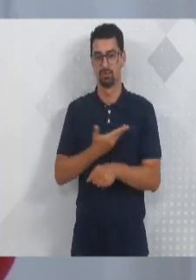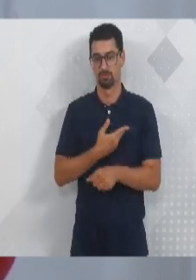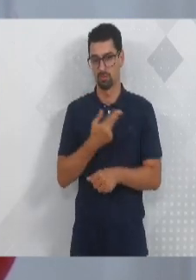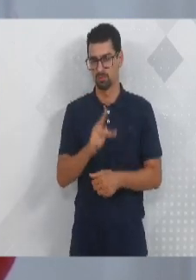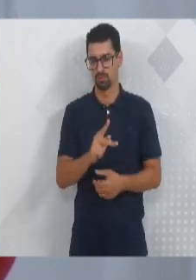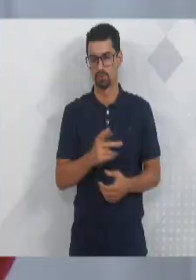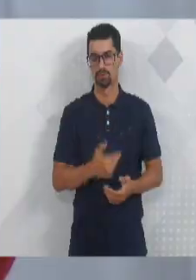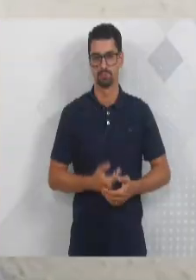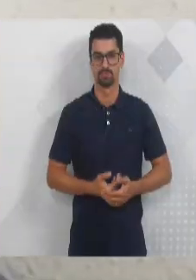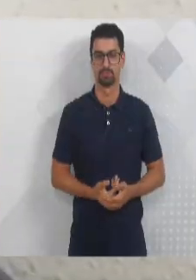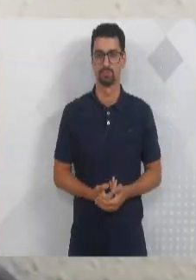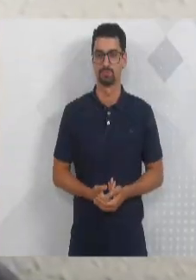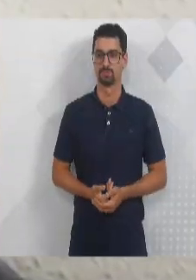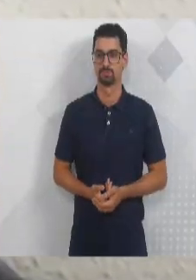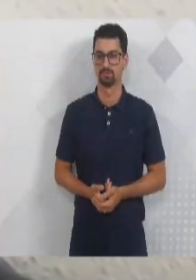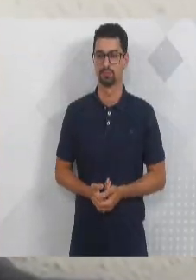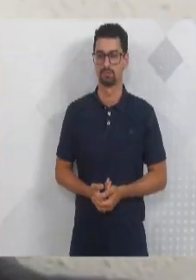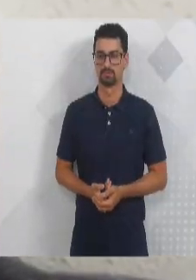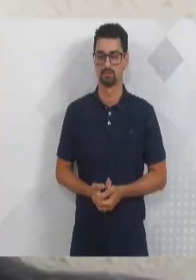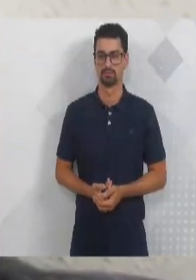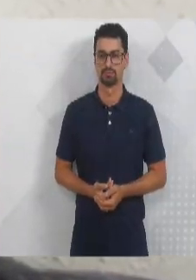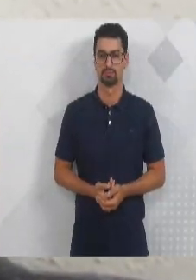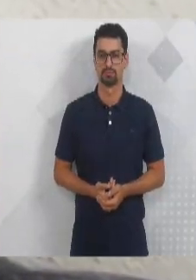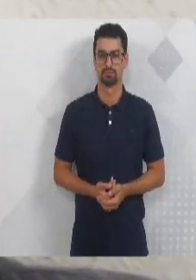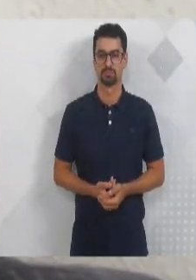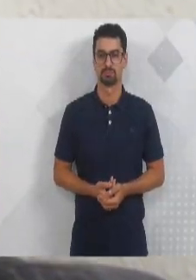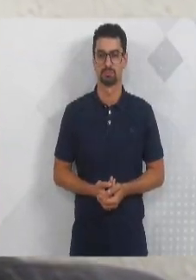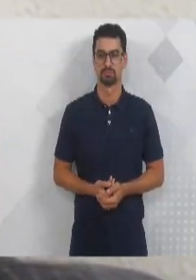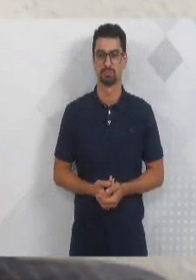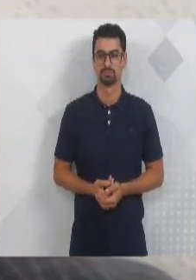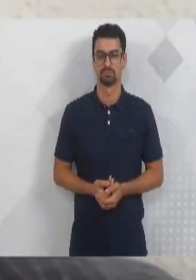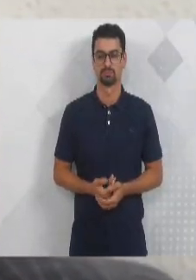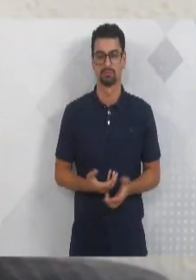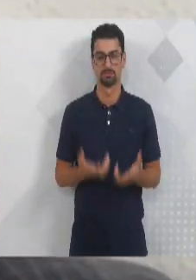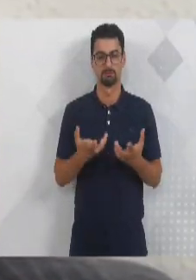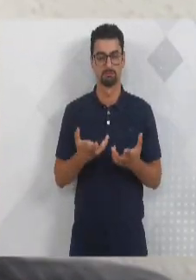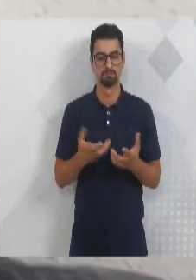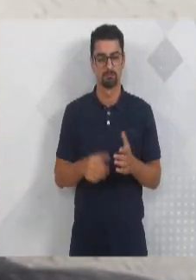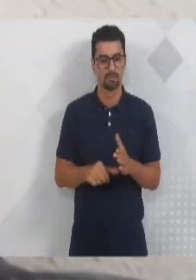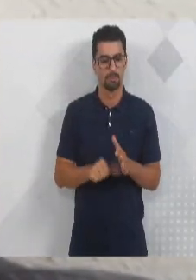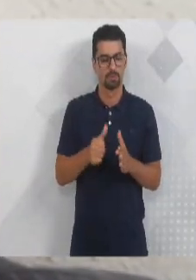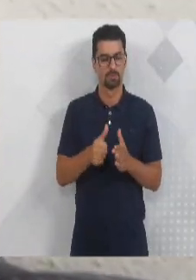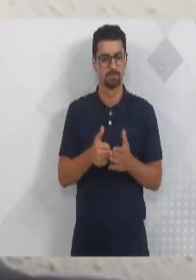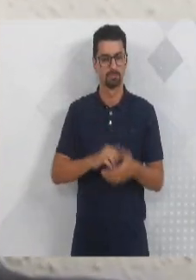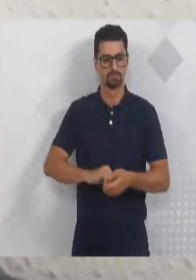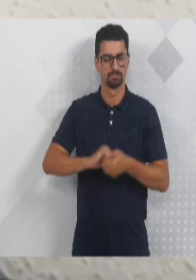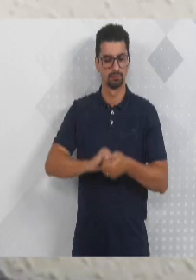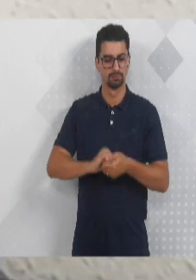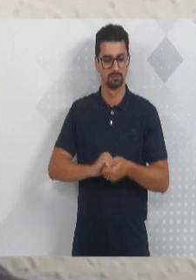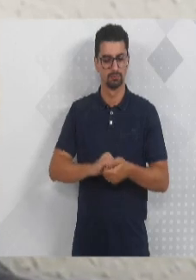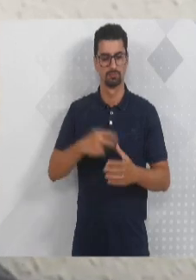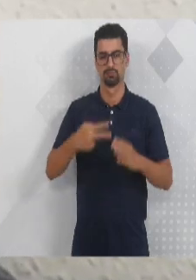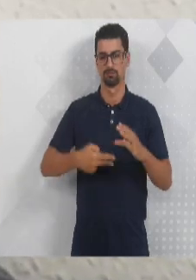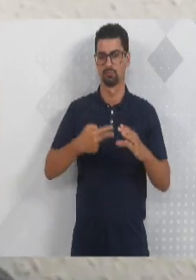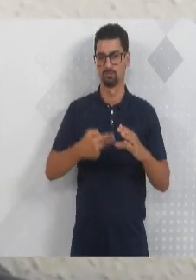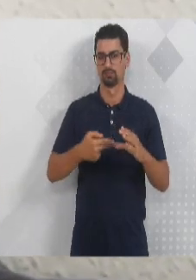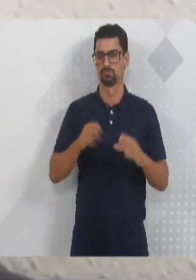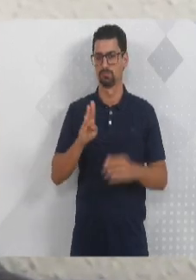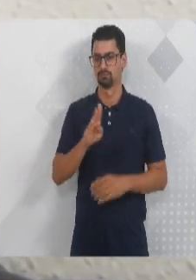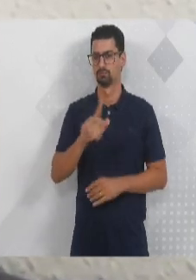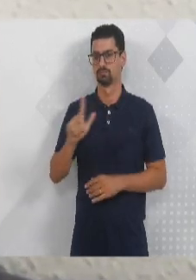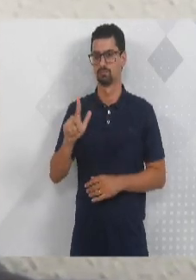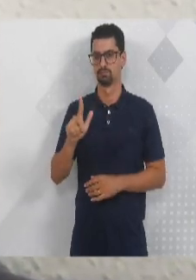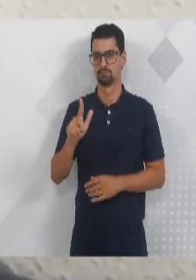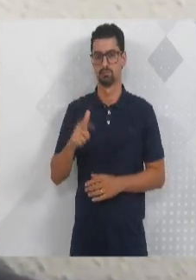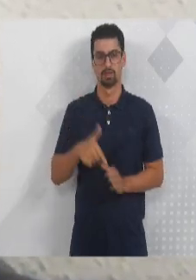seu aí quero primeiro parabenizar a câmara de vereadores de Blumenau